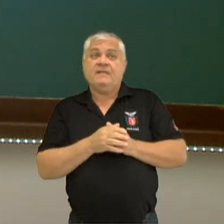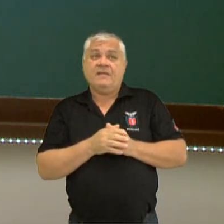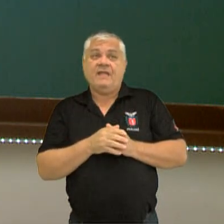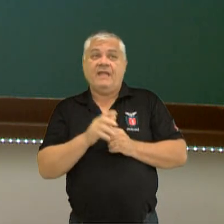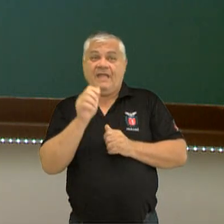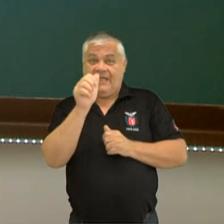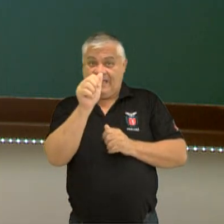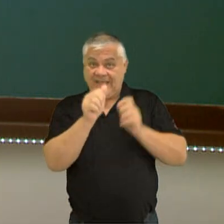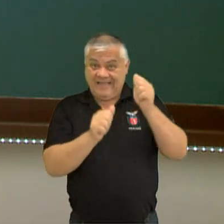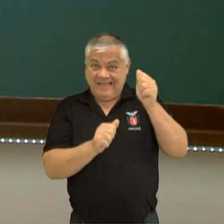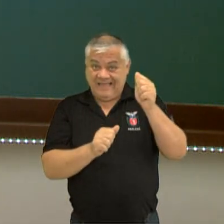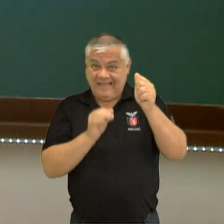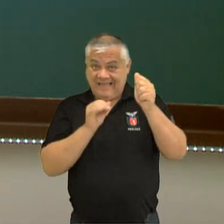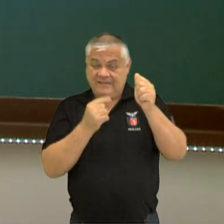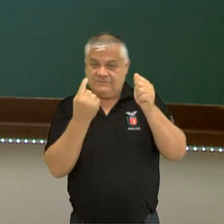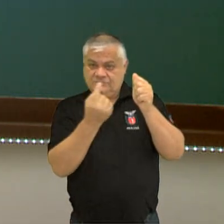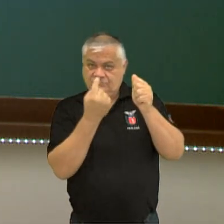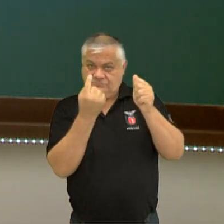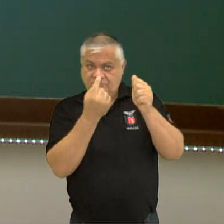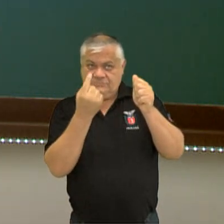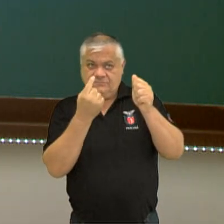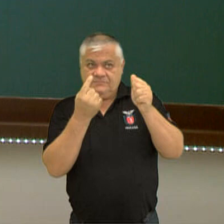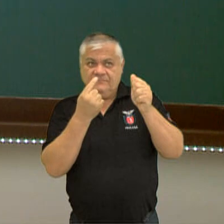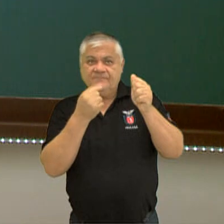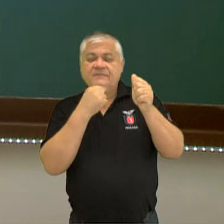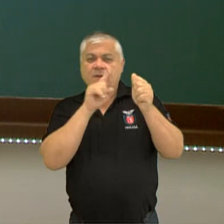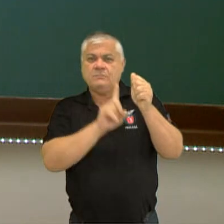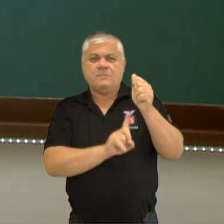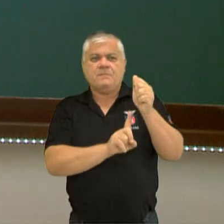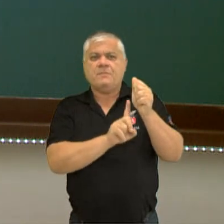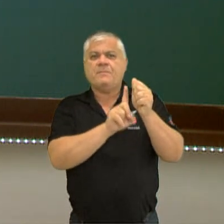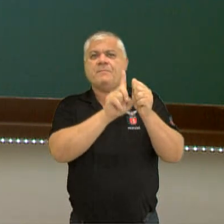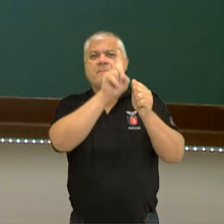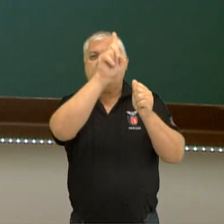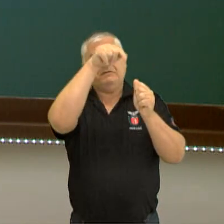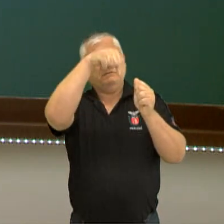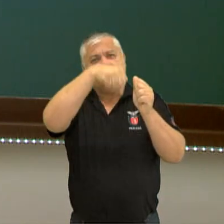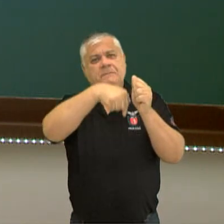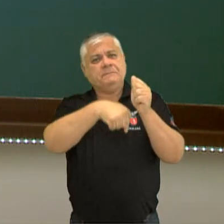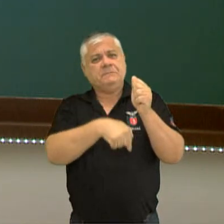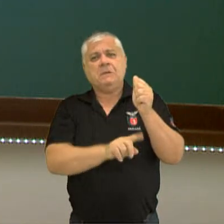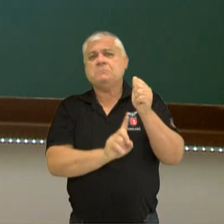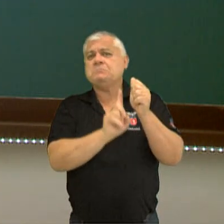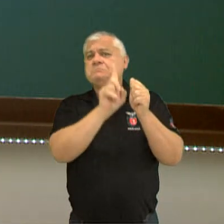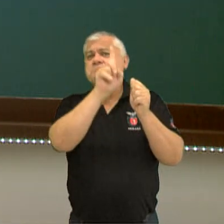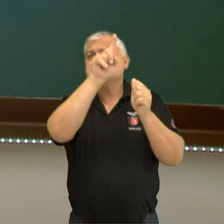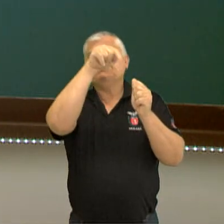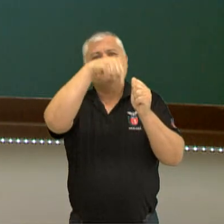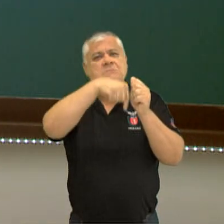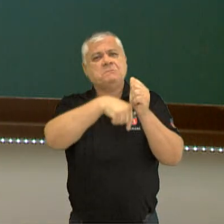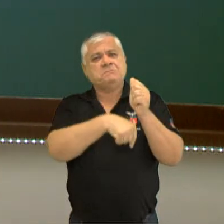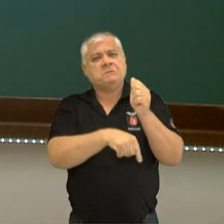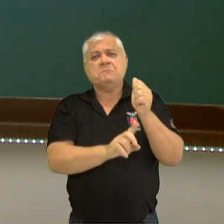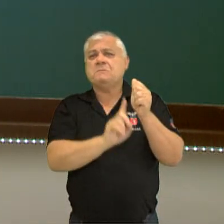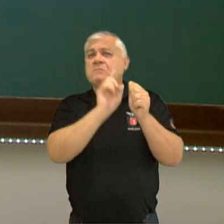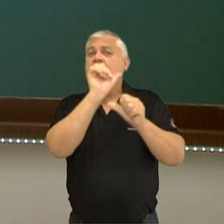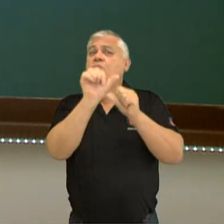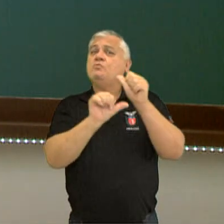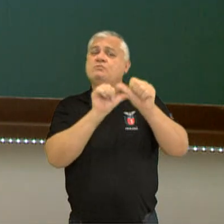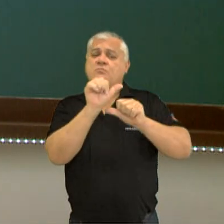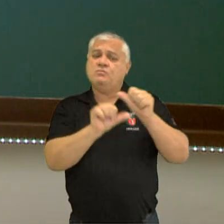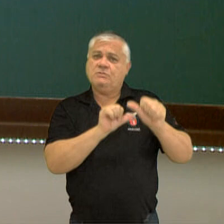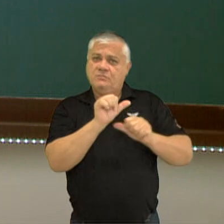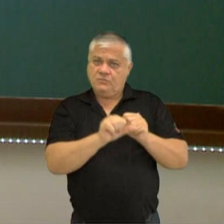que é aquele que está sozinho, que ele vai subir ou descer a função. Isso quer dizer o quê? Que vai mexer com a imagem, vai mudar os valores de